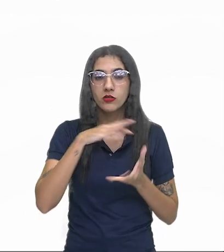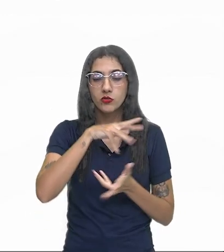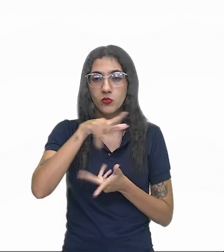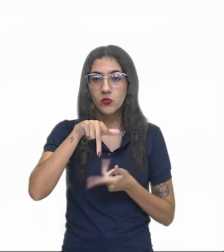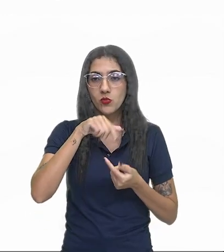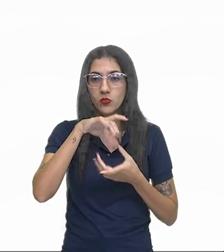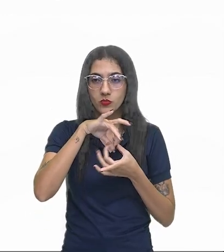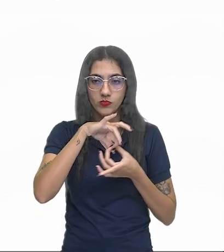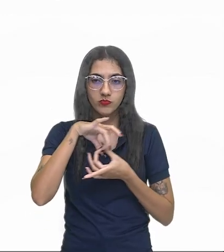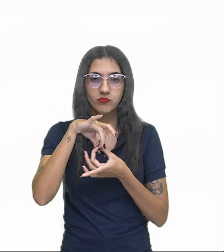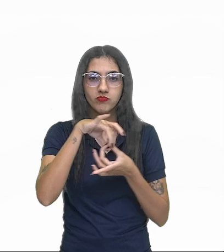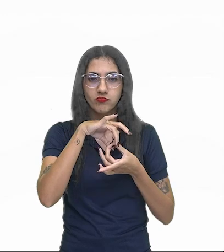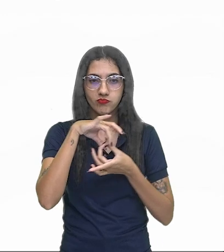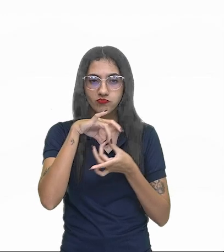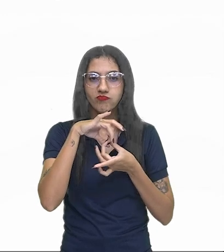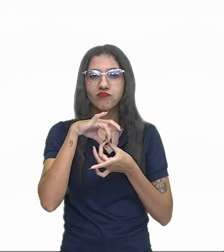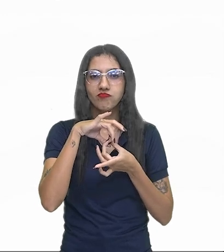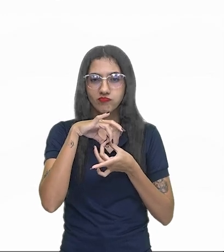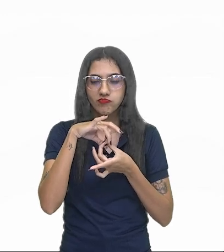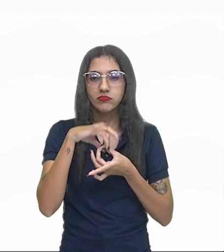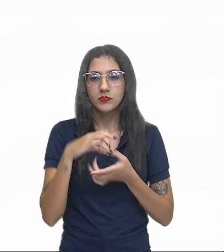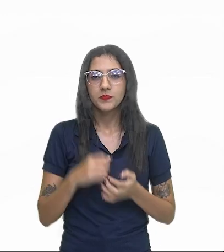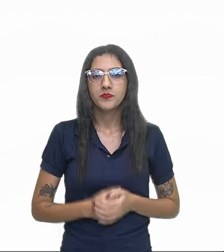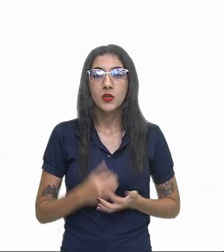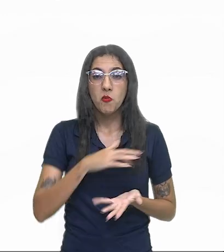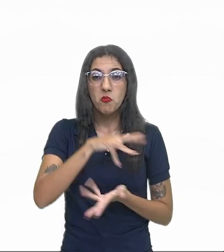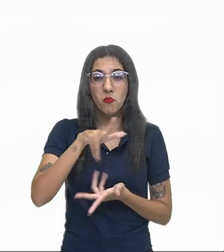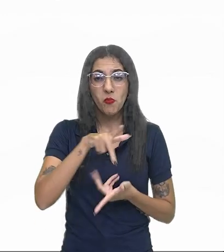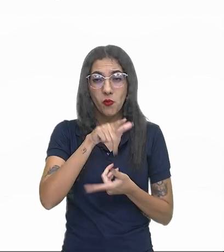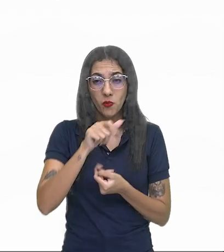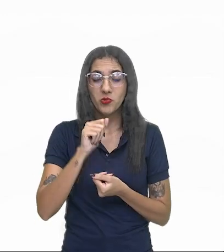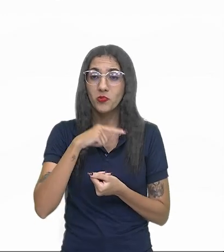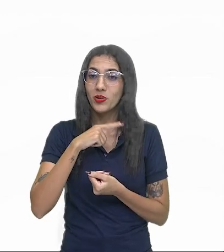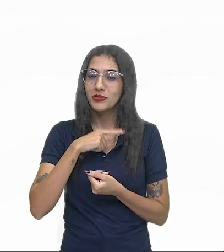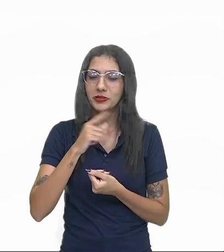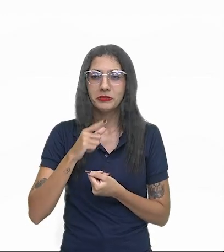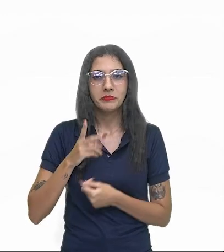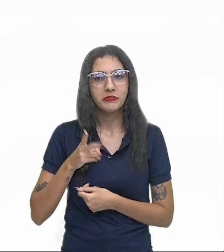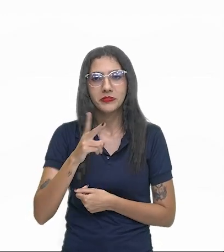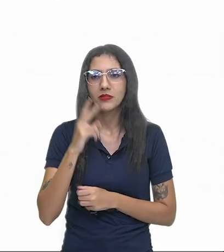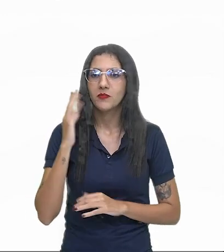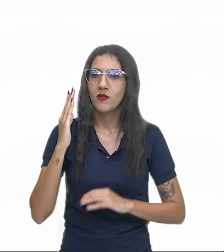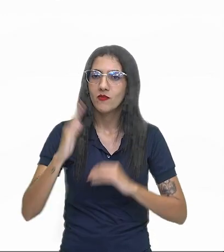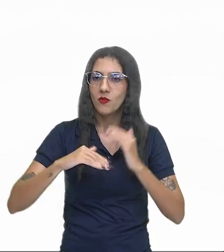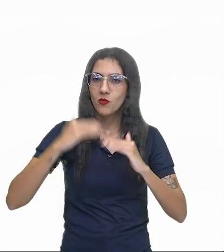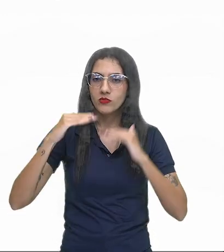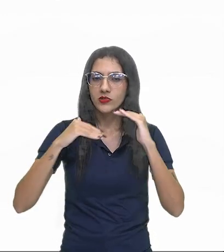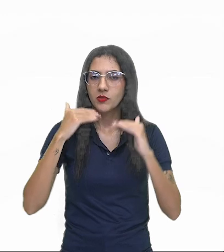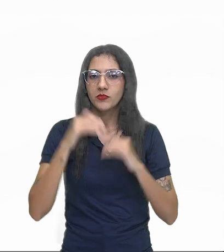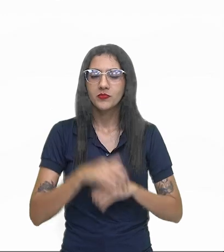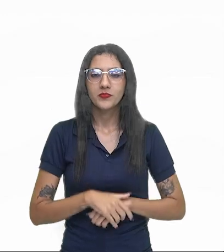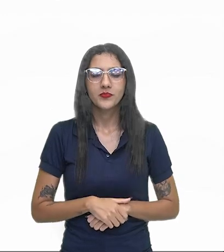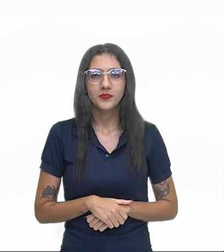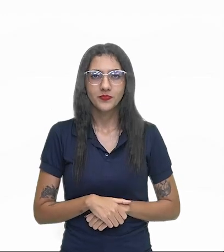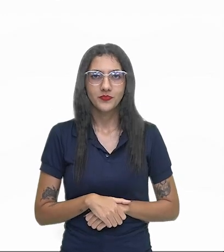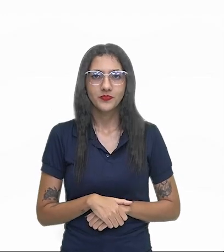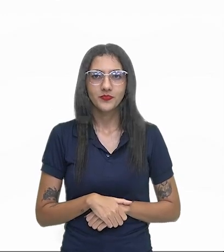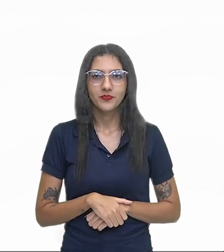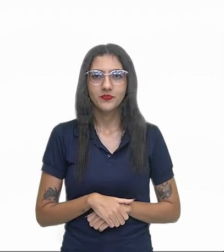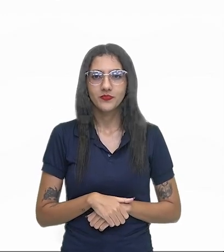globalizadas. O mundo está cada vez mais globalizado. E o que acontece